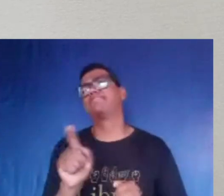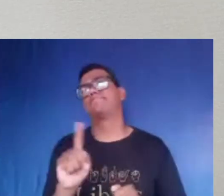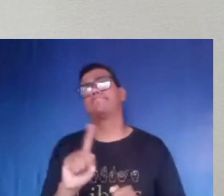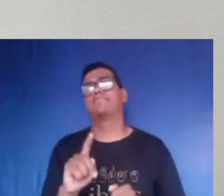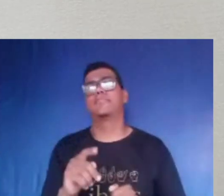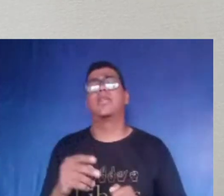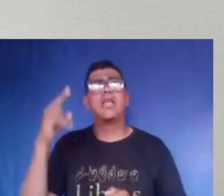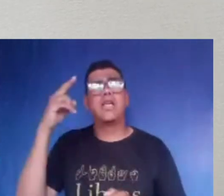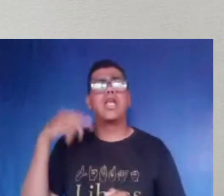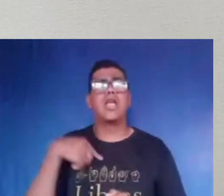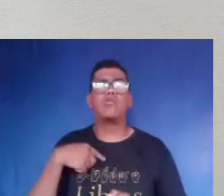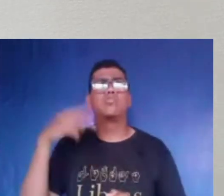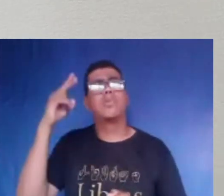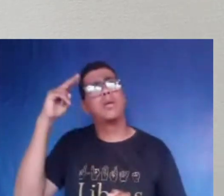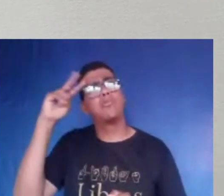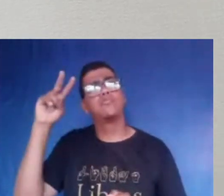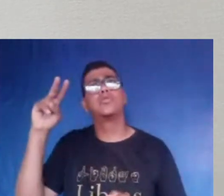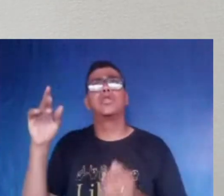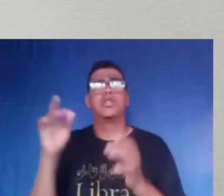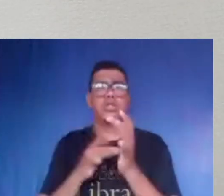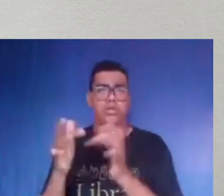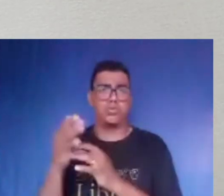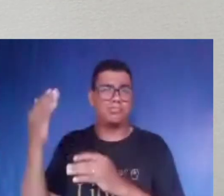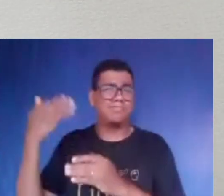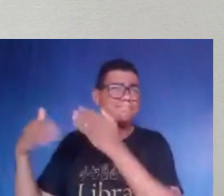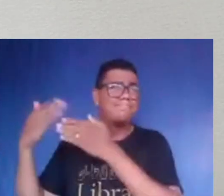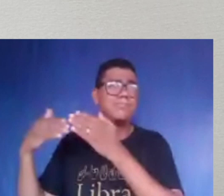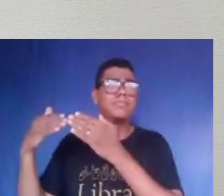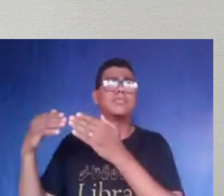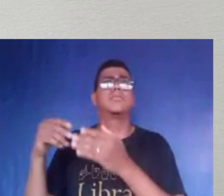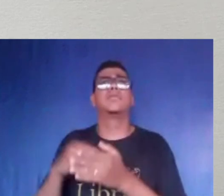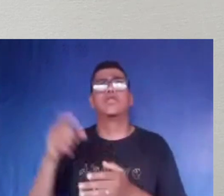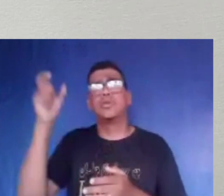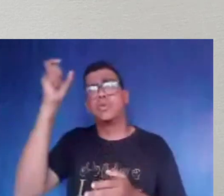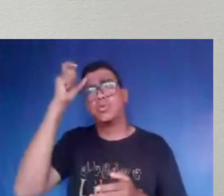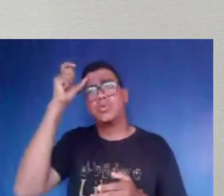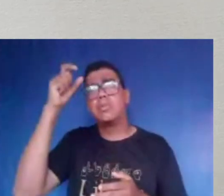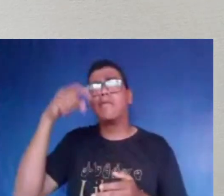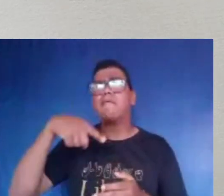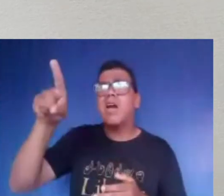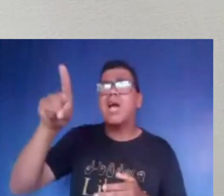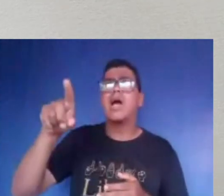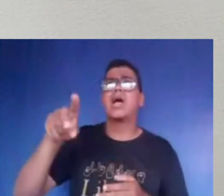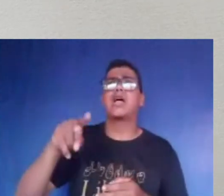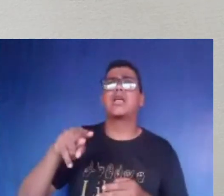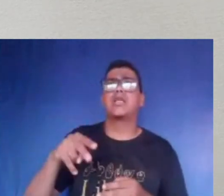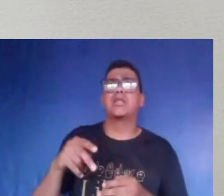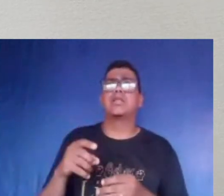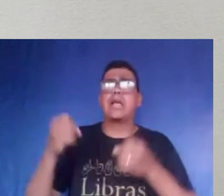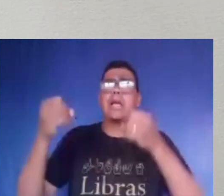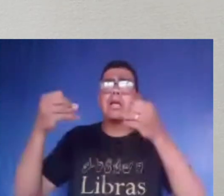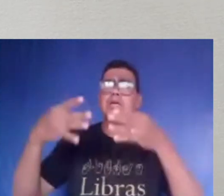ali nas pedras, já que os anjos do Senhor segurariam ele, né, e nada de mal iria lhe acontecer. E aí Jesus olha para o inimigo